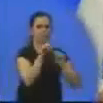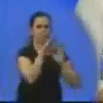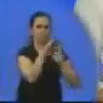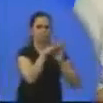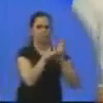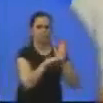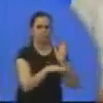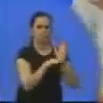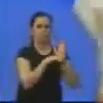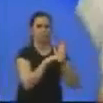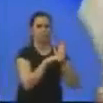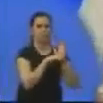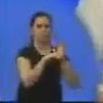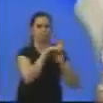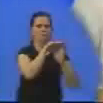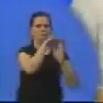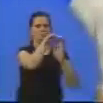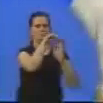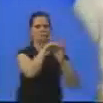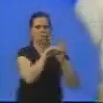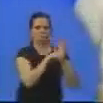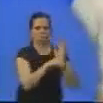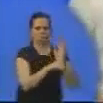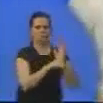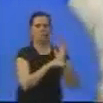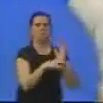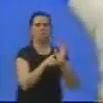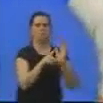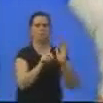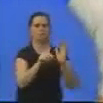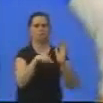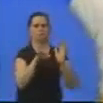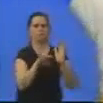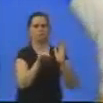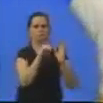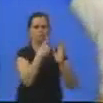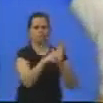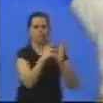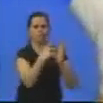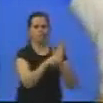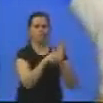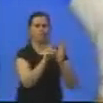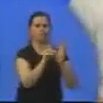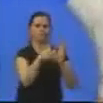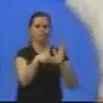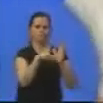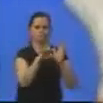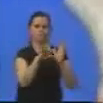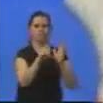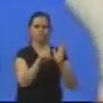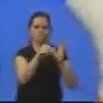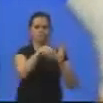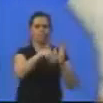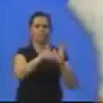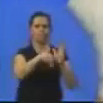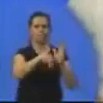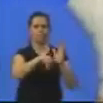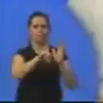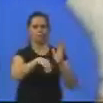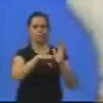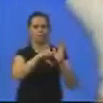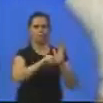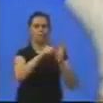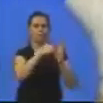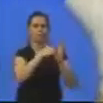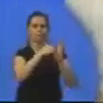depois cresce. Se decresce, depois cresce, esse ponto que eu encontrei aqui embaixo, que é um ponto de mínimo, porque ela vai até lá